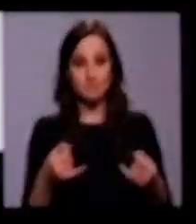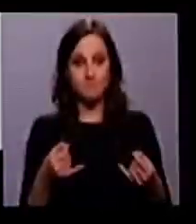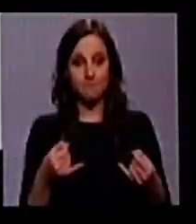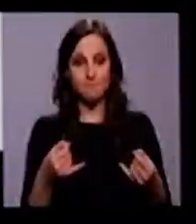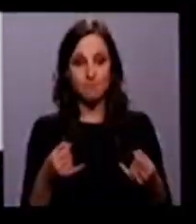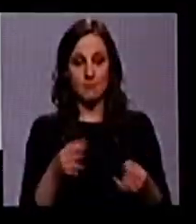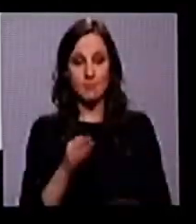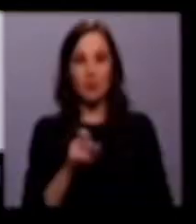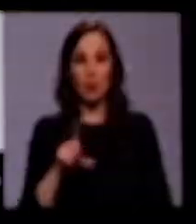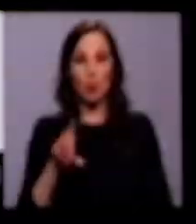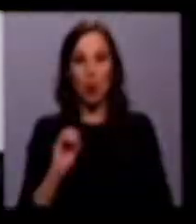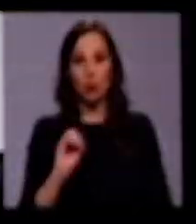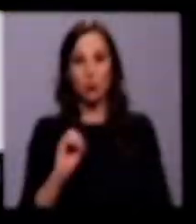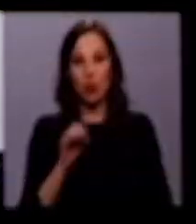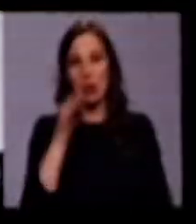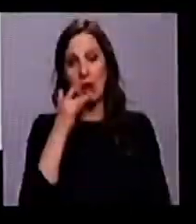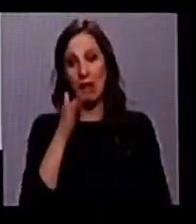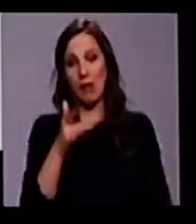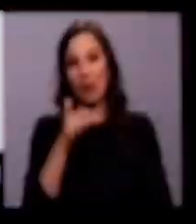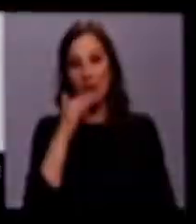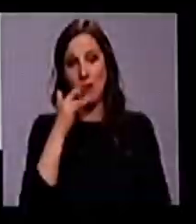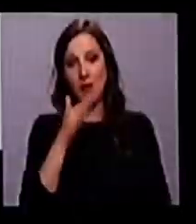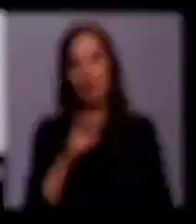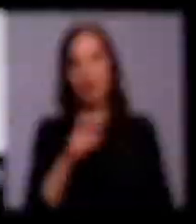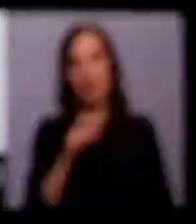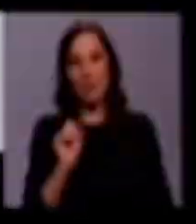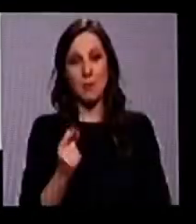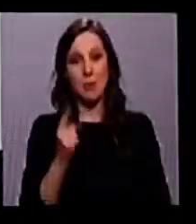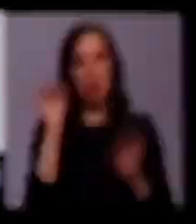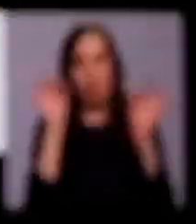Paulo de Carvalho ter cantado a primeira senha,